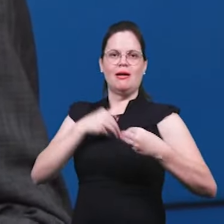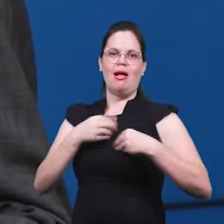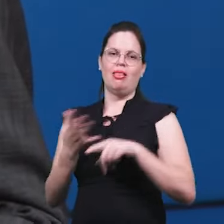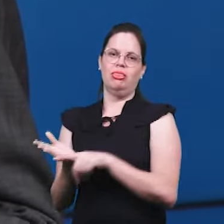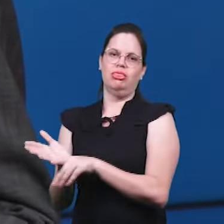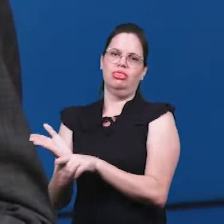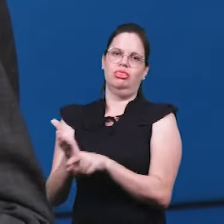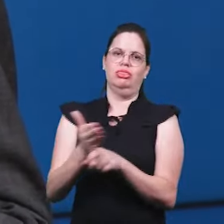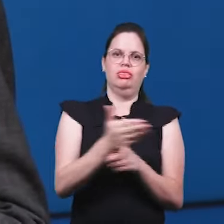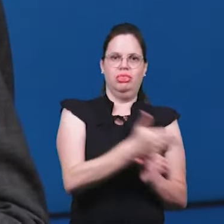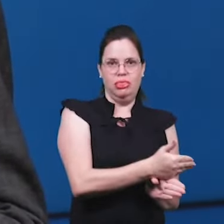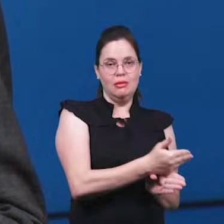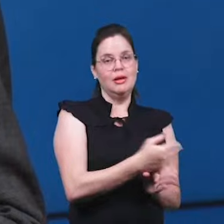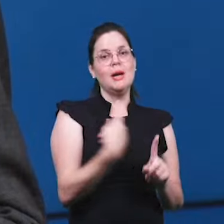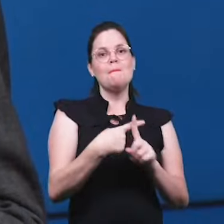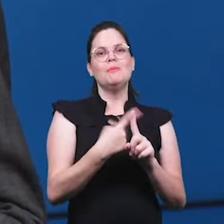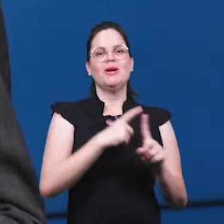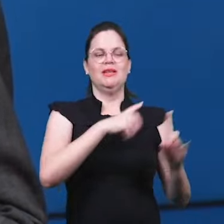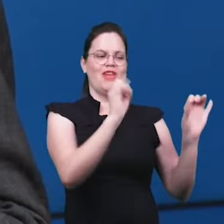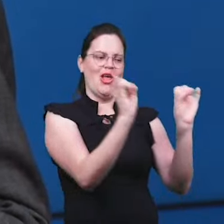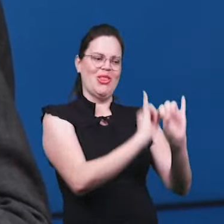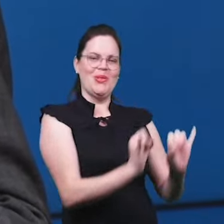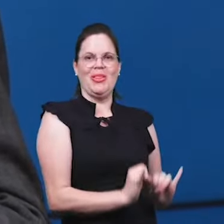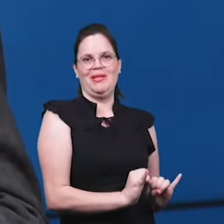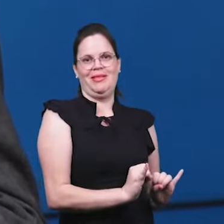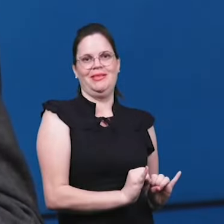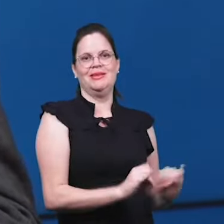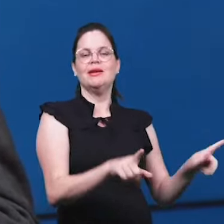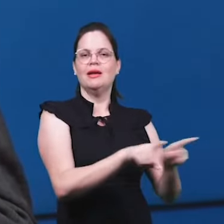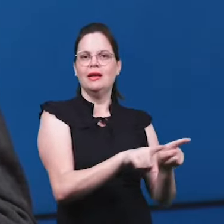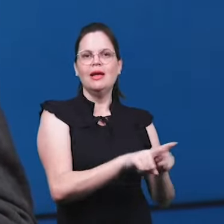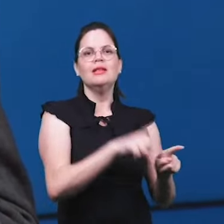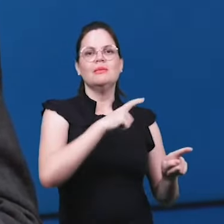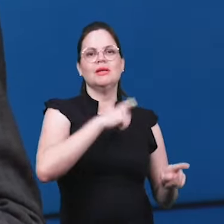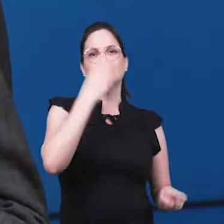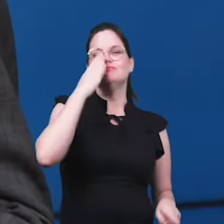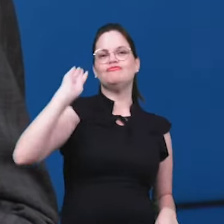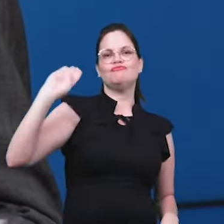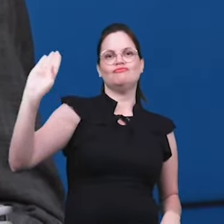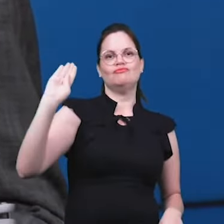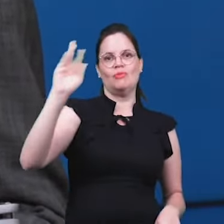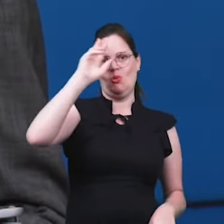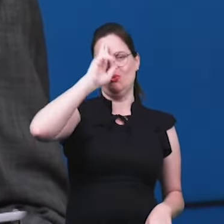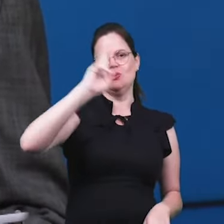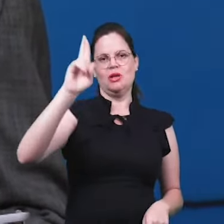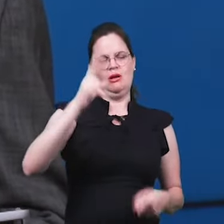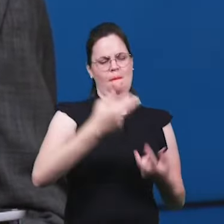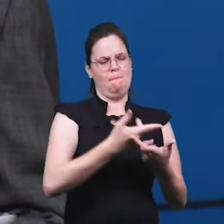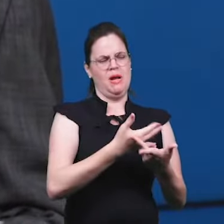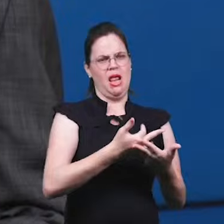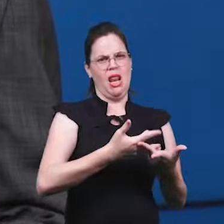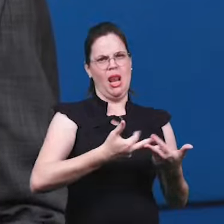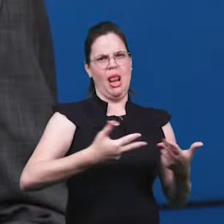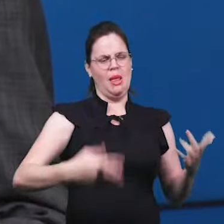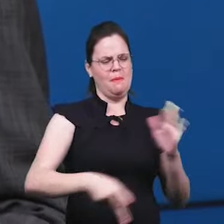exatamente através dali do sacrifício da idolatria e também da prostituição e tantas outras coisas